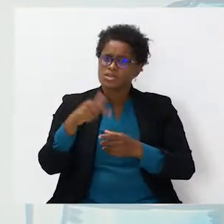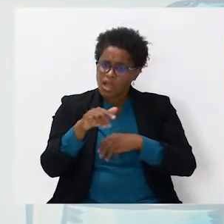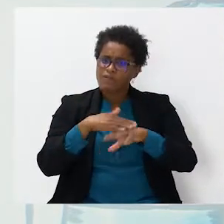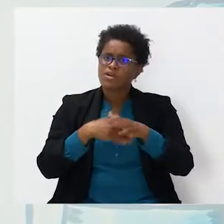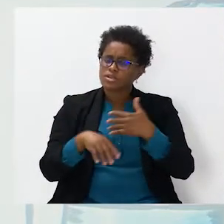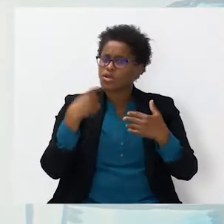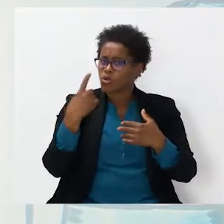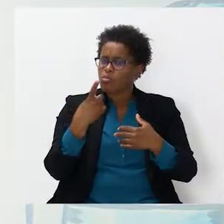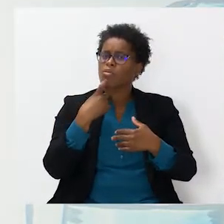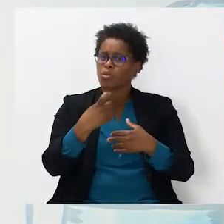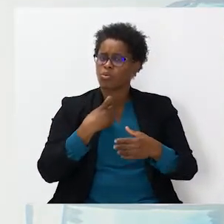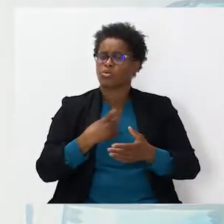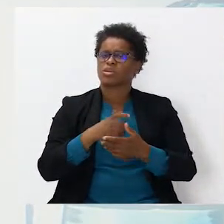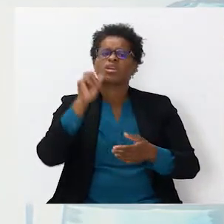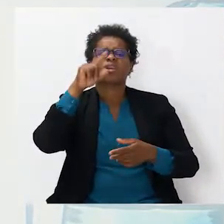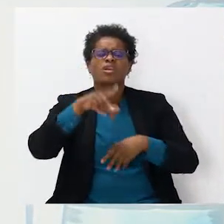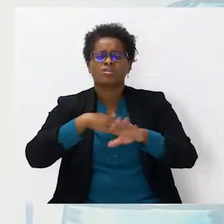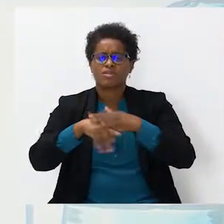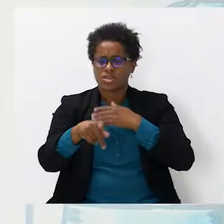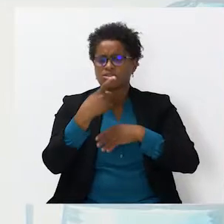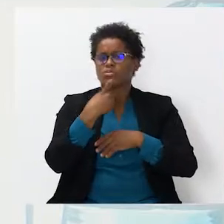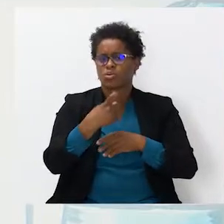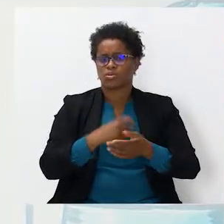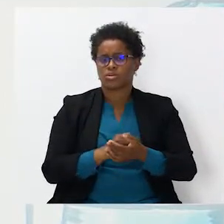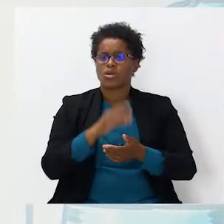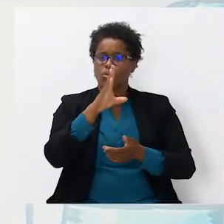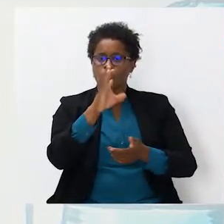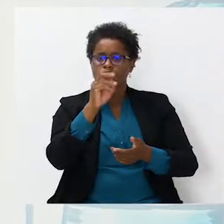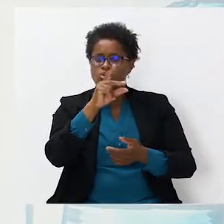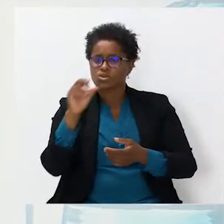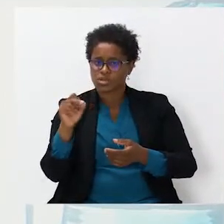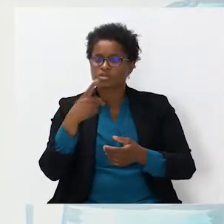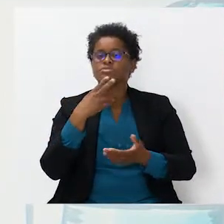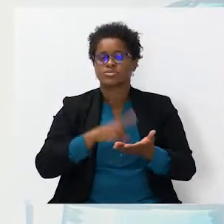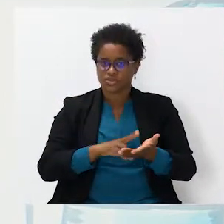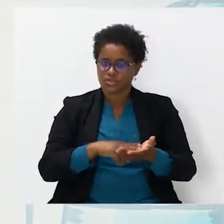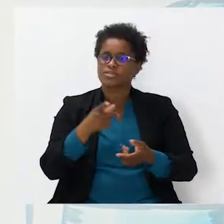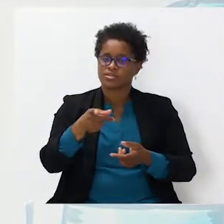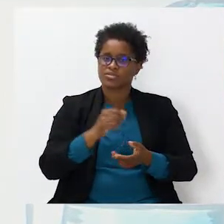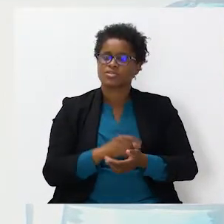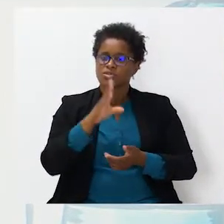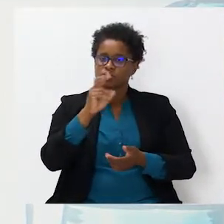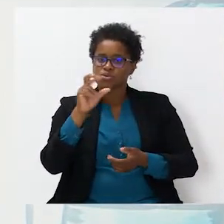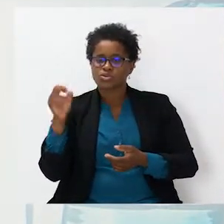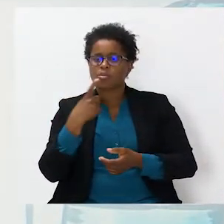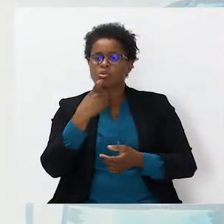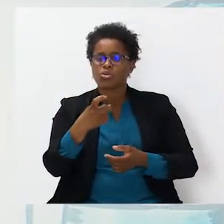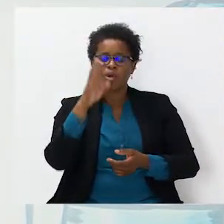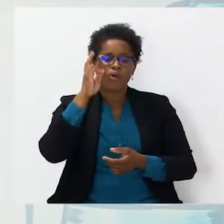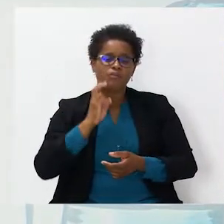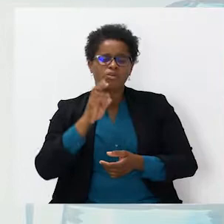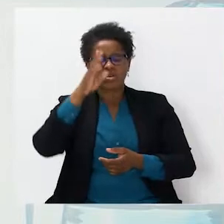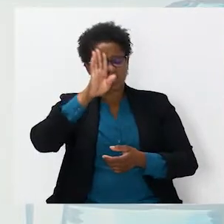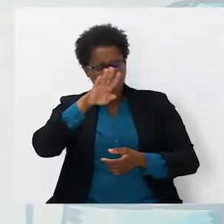fazer uma pergunta. Quem é que fez esta pergunta? O João, certíssimo. O João perguntou ao avô